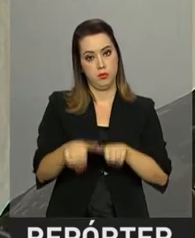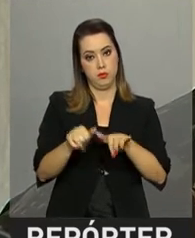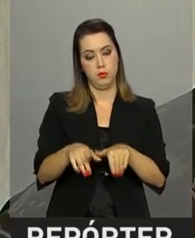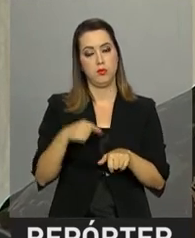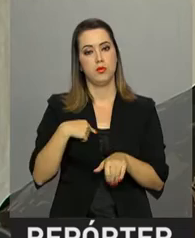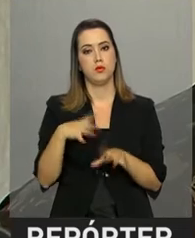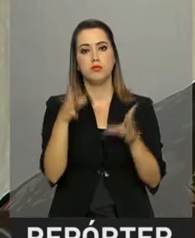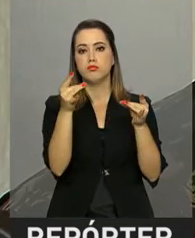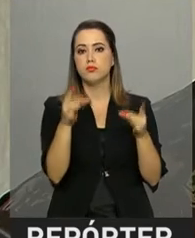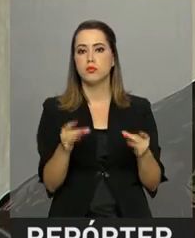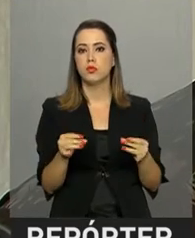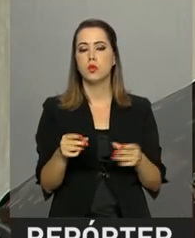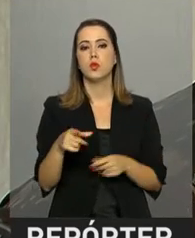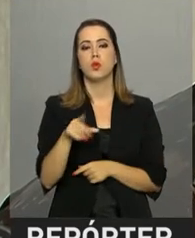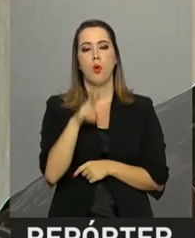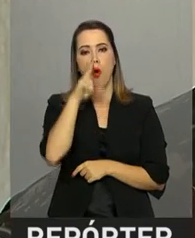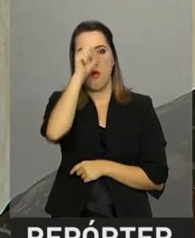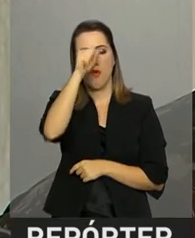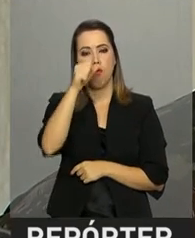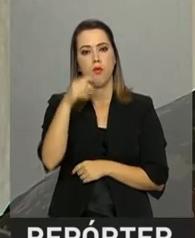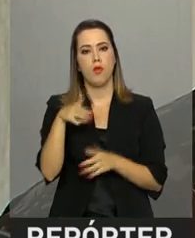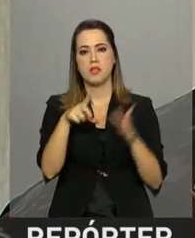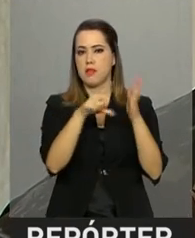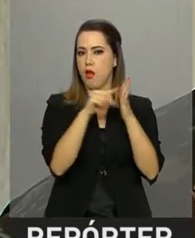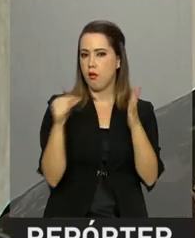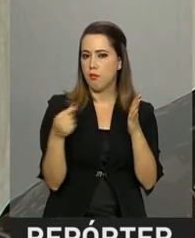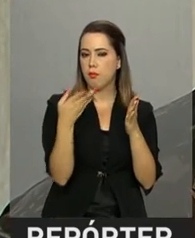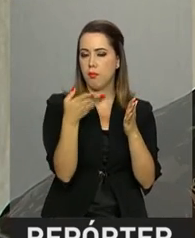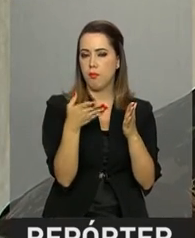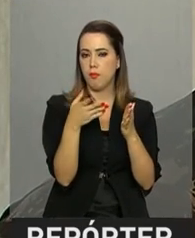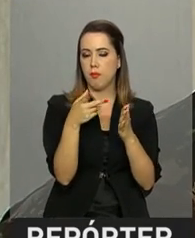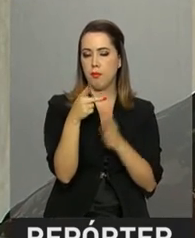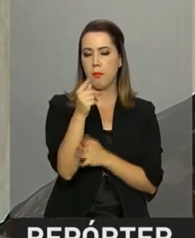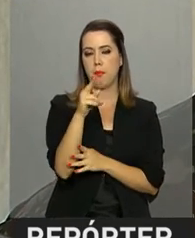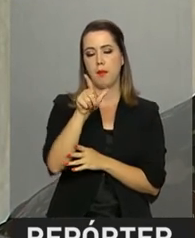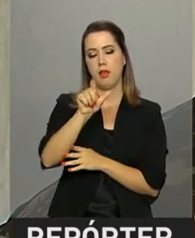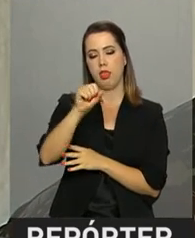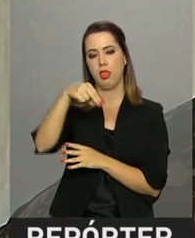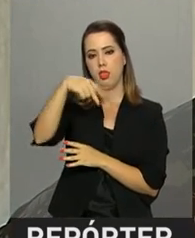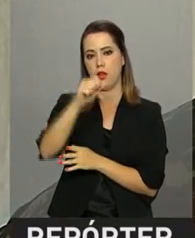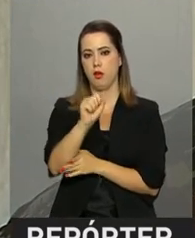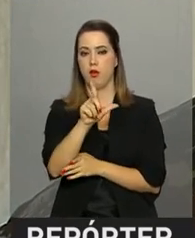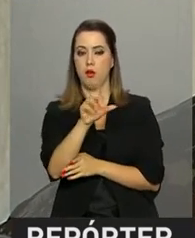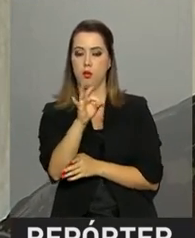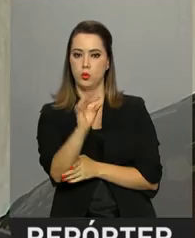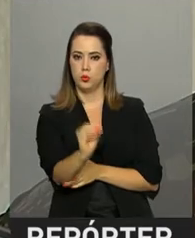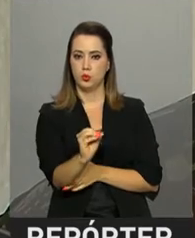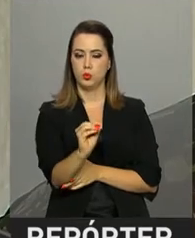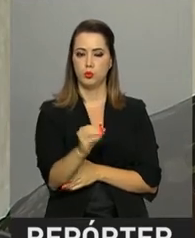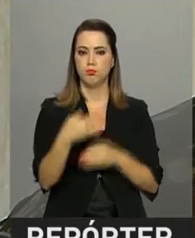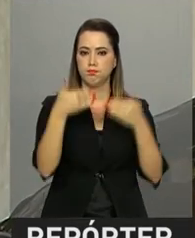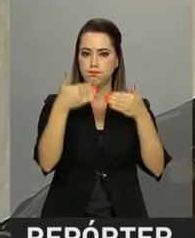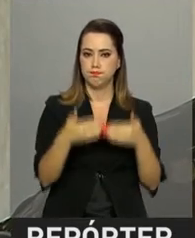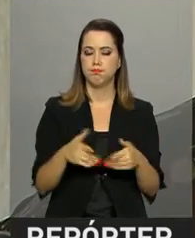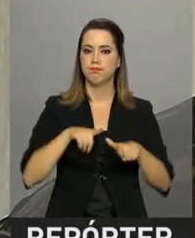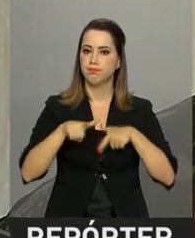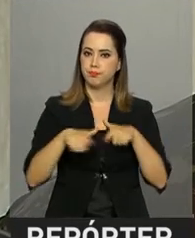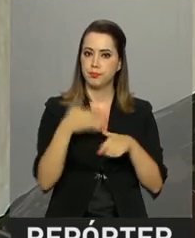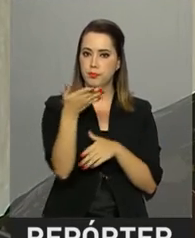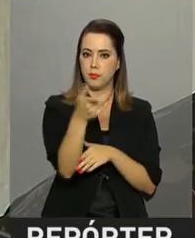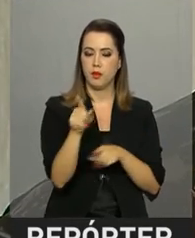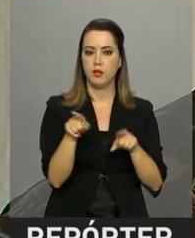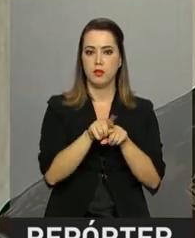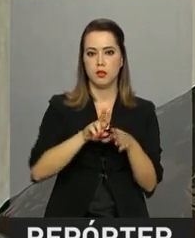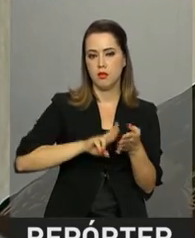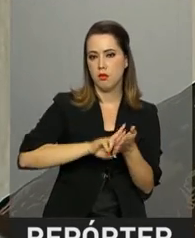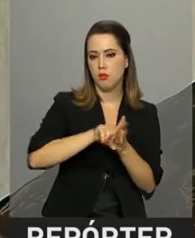a presença da Força Planalto. Força Planalto é o grupamento de pronto emprego do nosso Distrito Federal. Também desfilará o grupamento